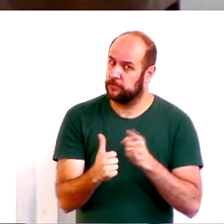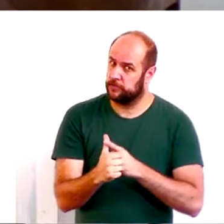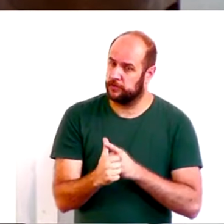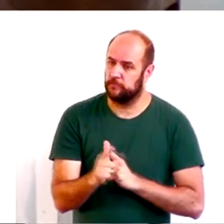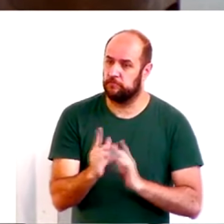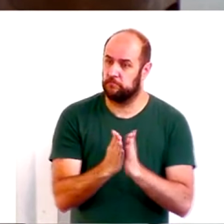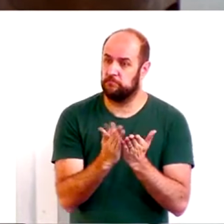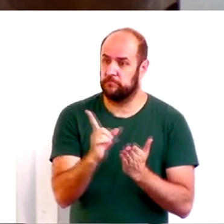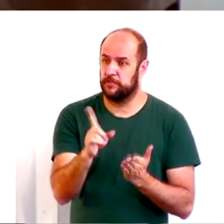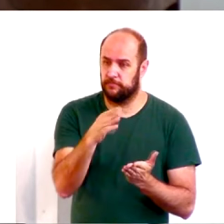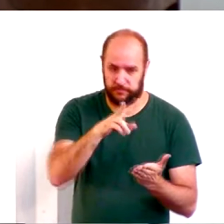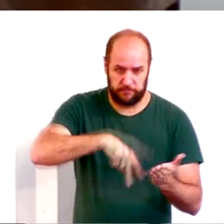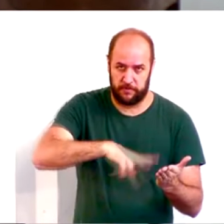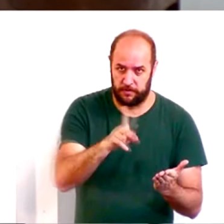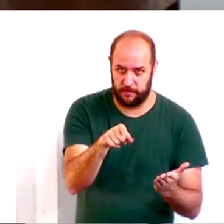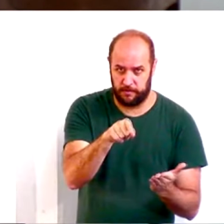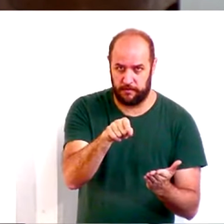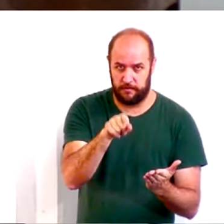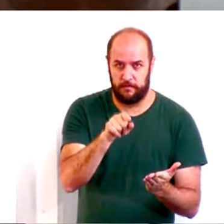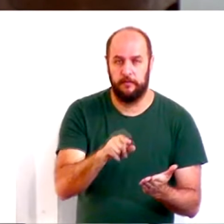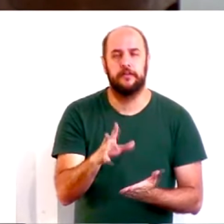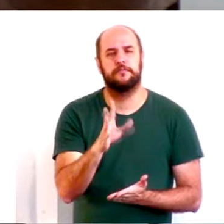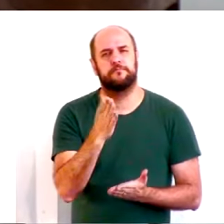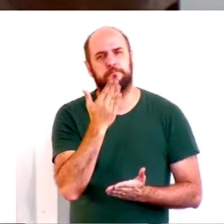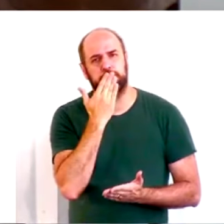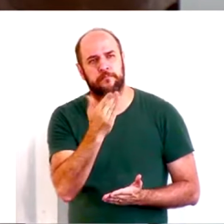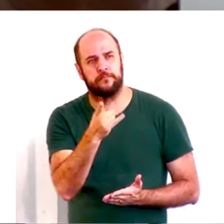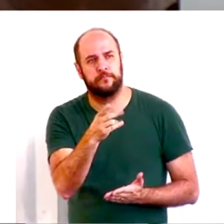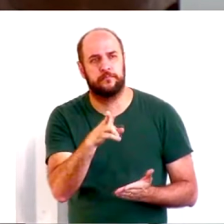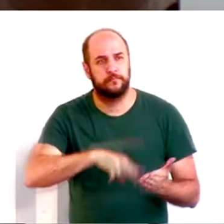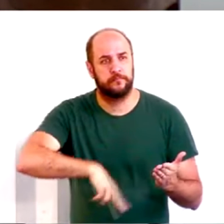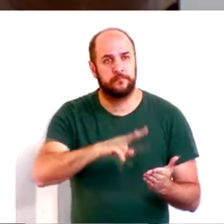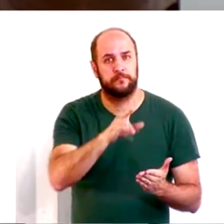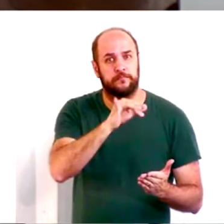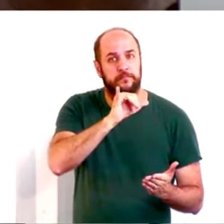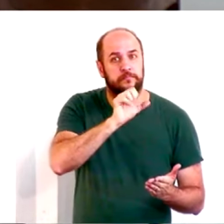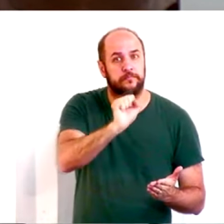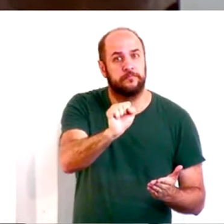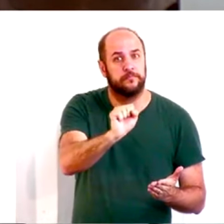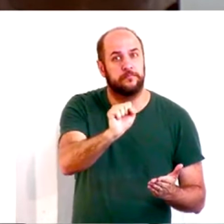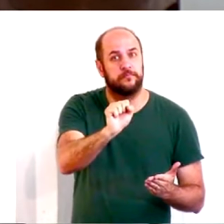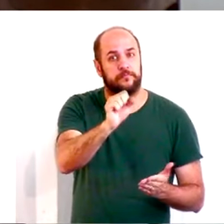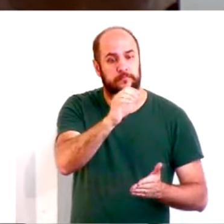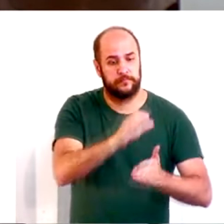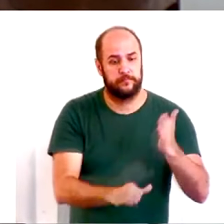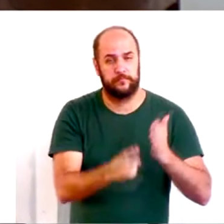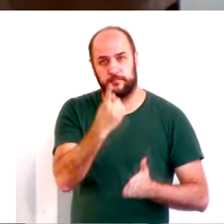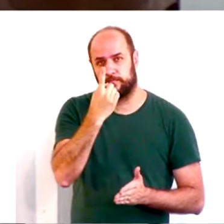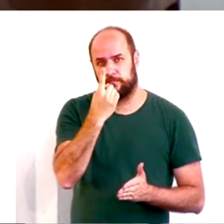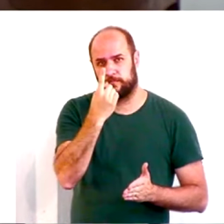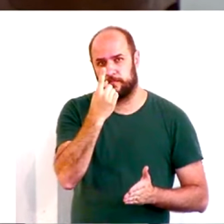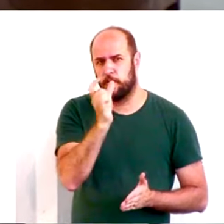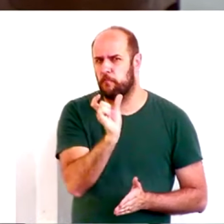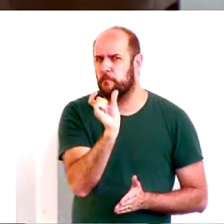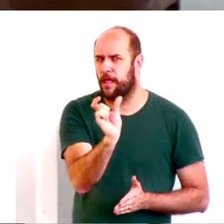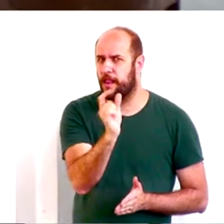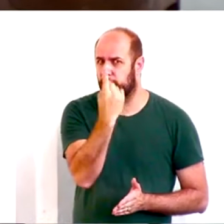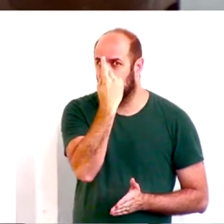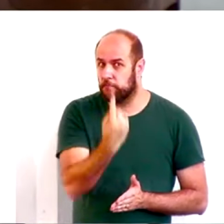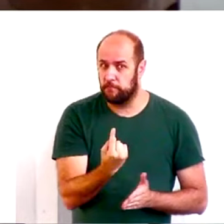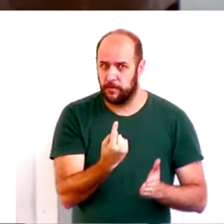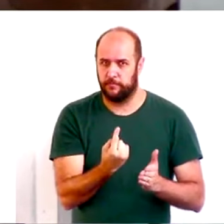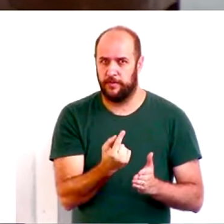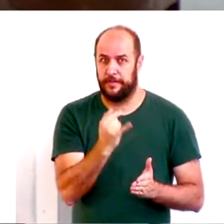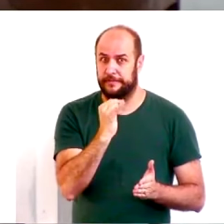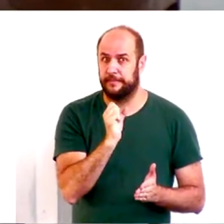a bíblia aí com a Bíblia aberta eu gostaria que você abrisse em Isaías 1 a primeira palavra do Livro de